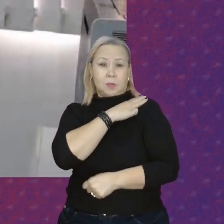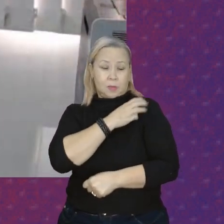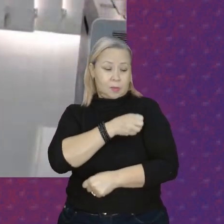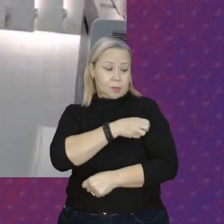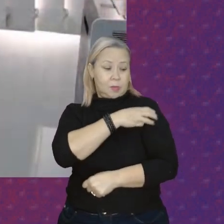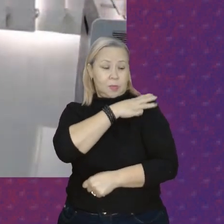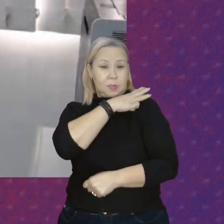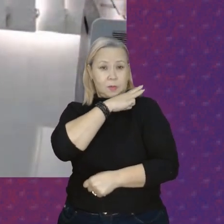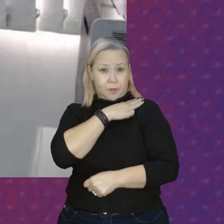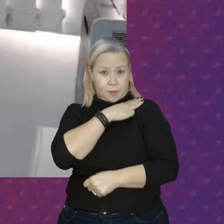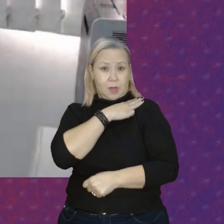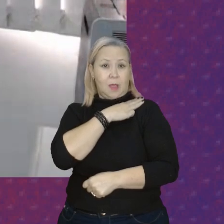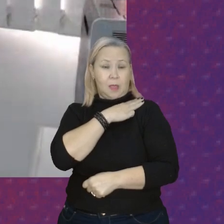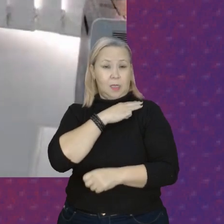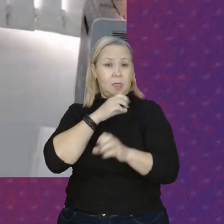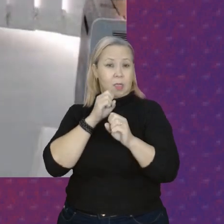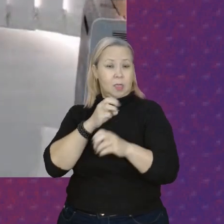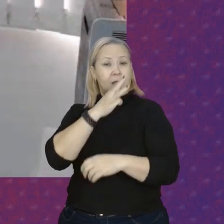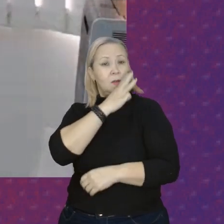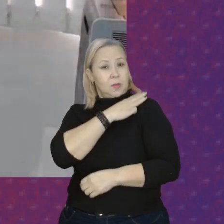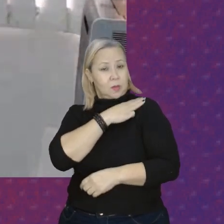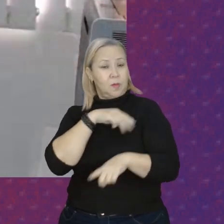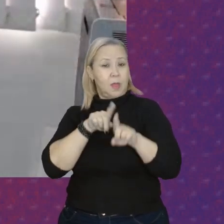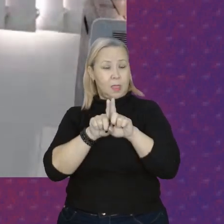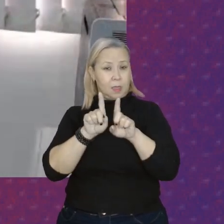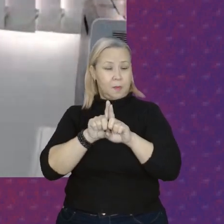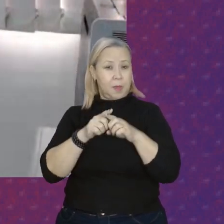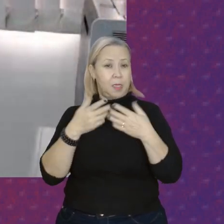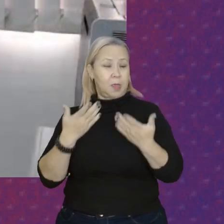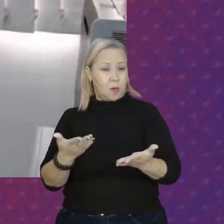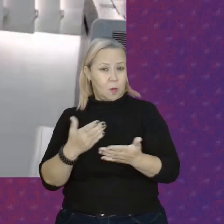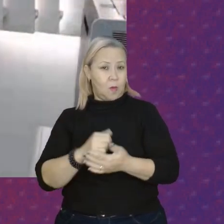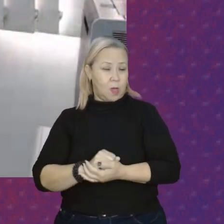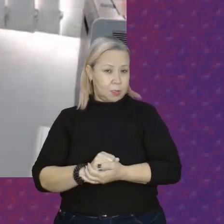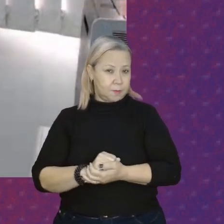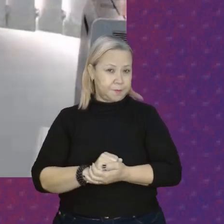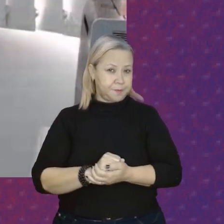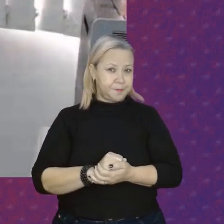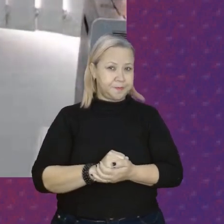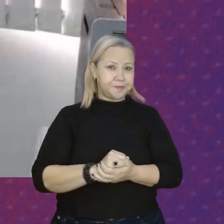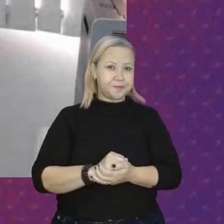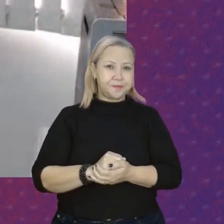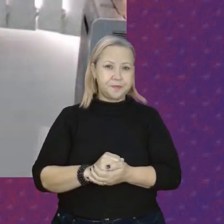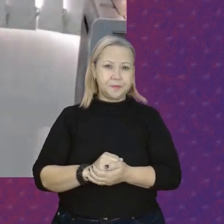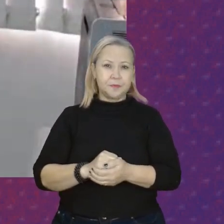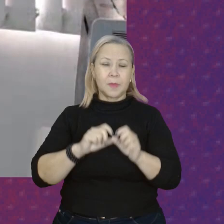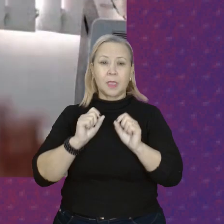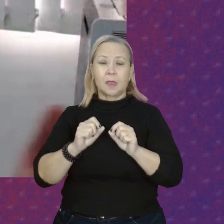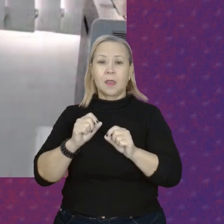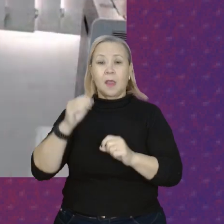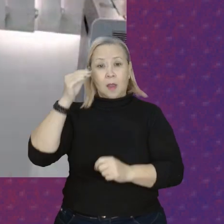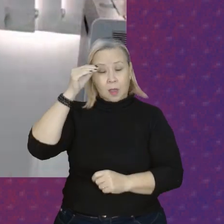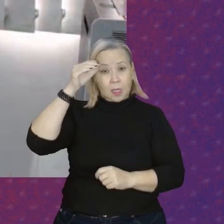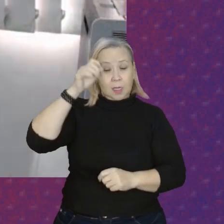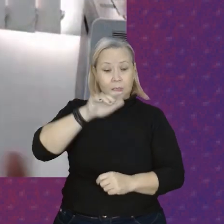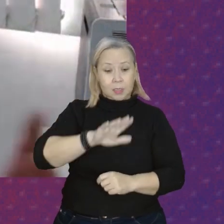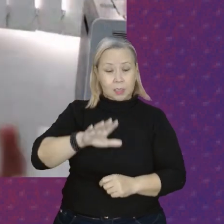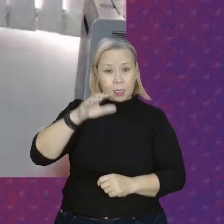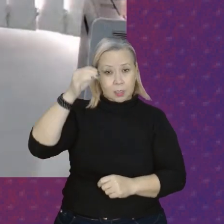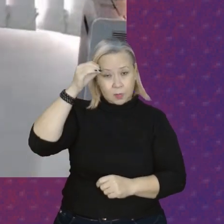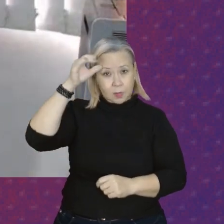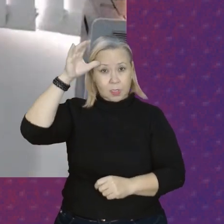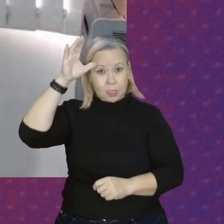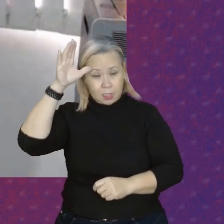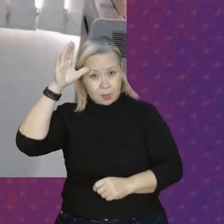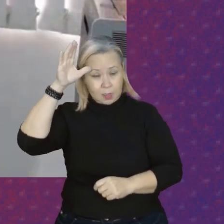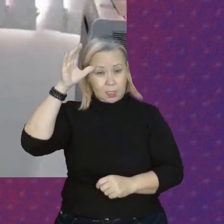fundamental e o ensino médio, quando as áreas de conhecimento deixam de ser generalistas, como é